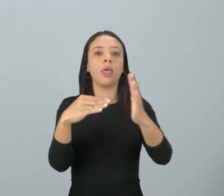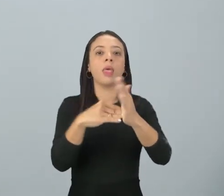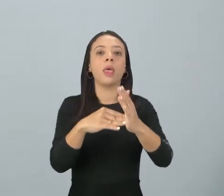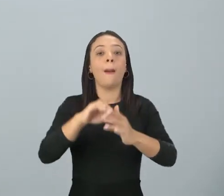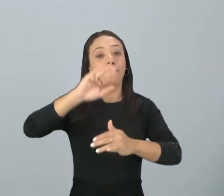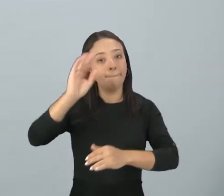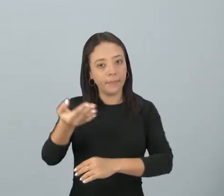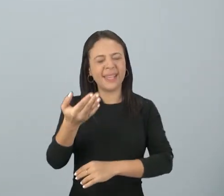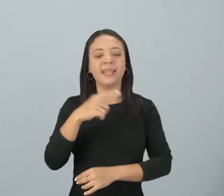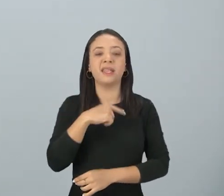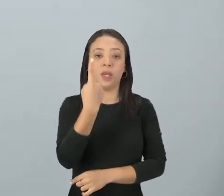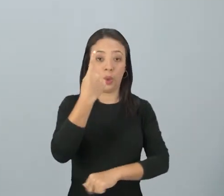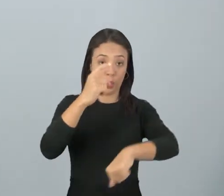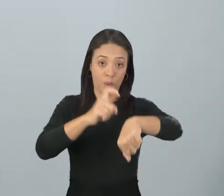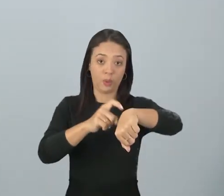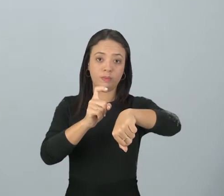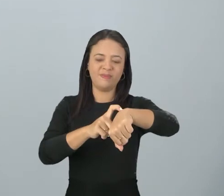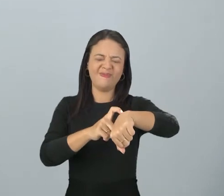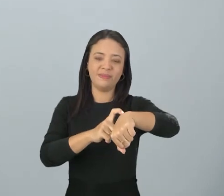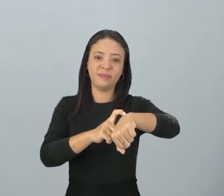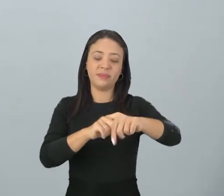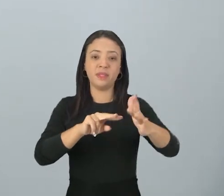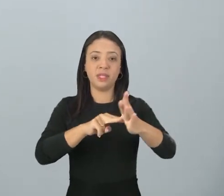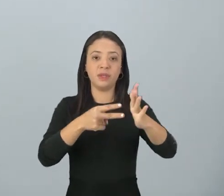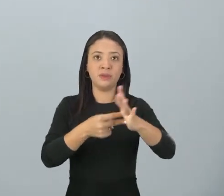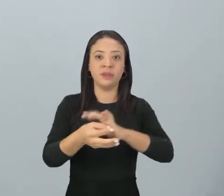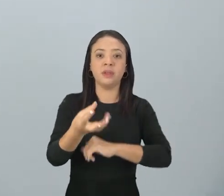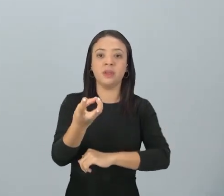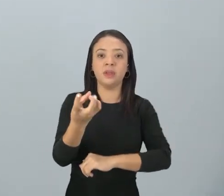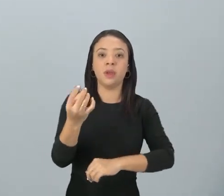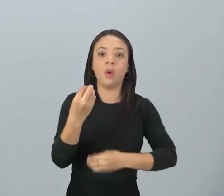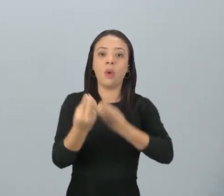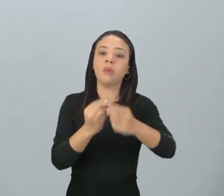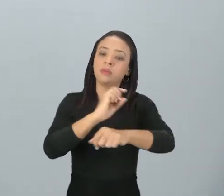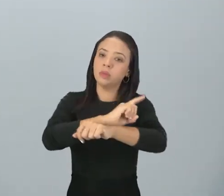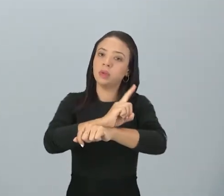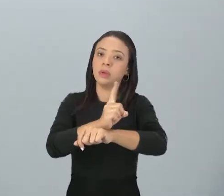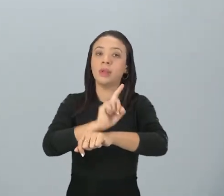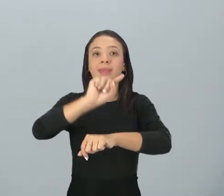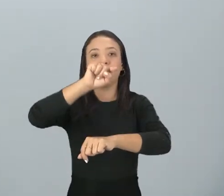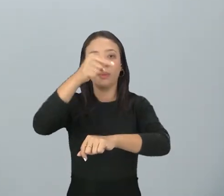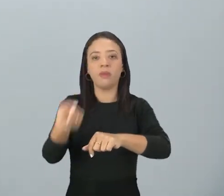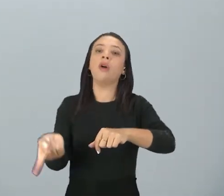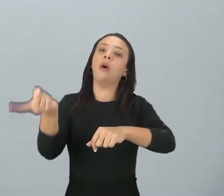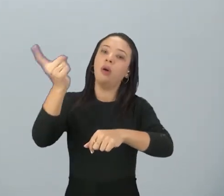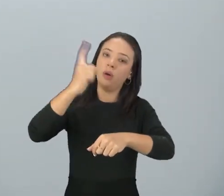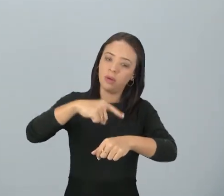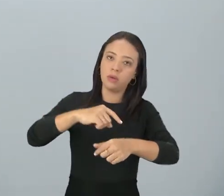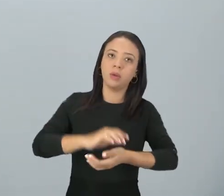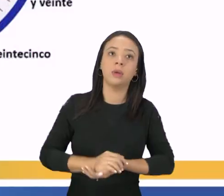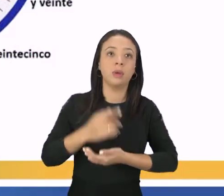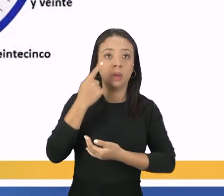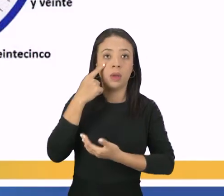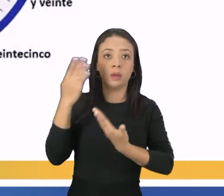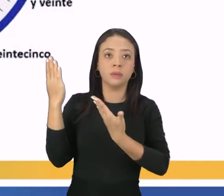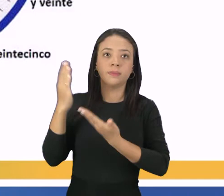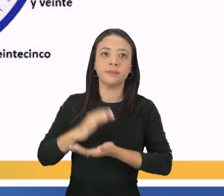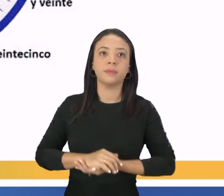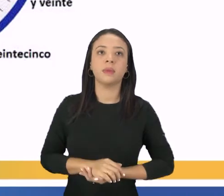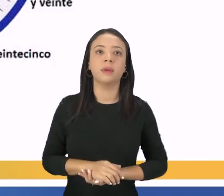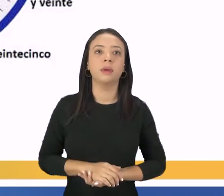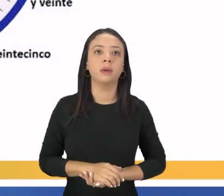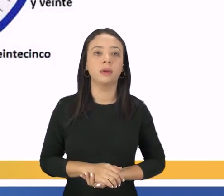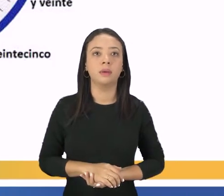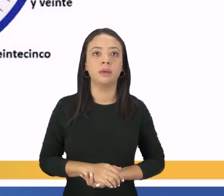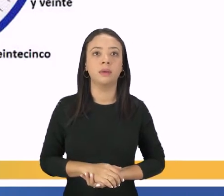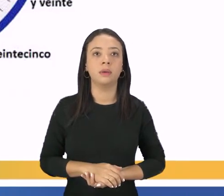até a metade de uma hora, eu conto progressivo. E depois disso é regressivo. Tá ali o exemplo, ó, né?